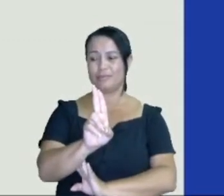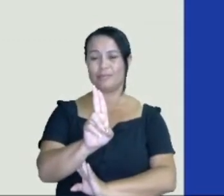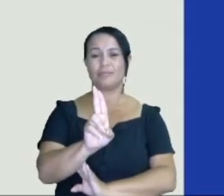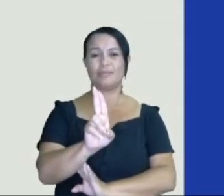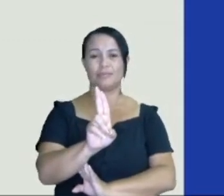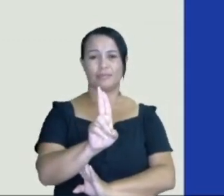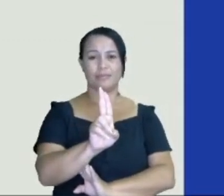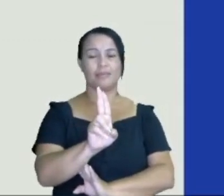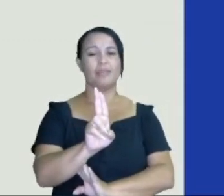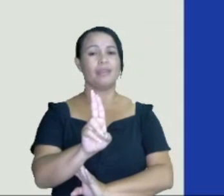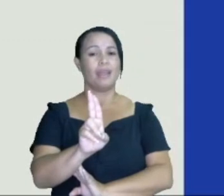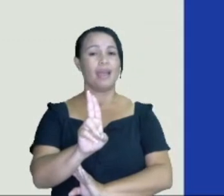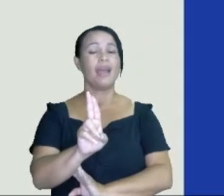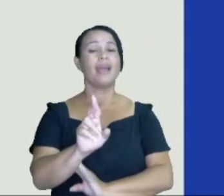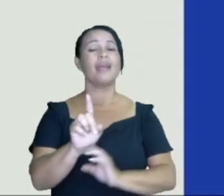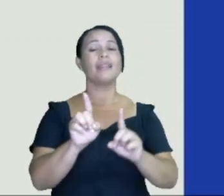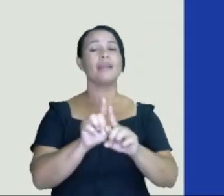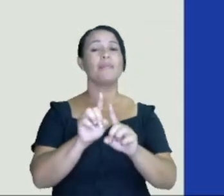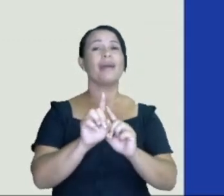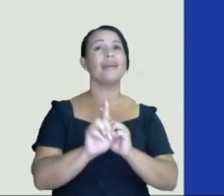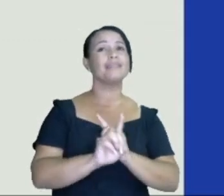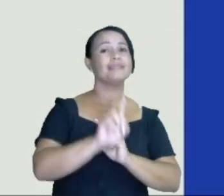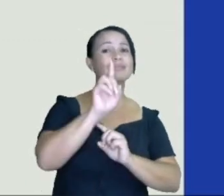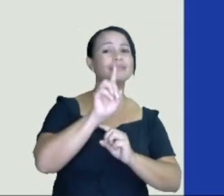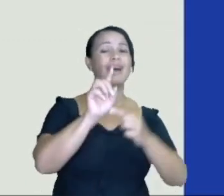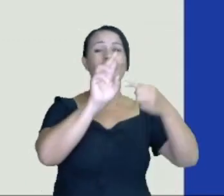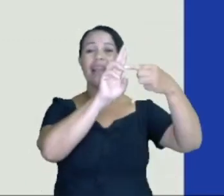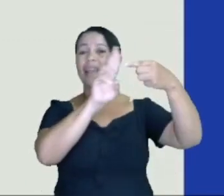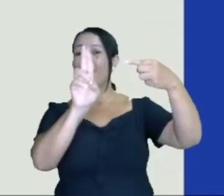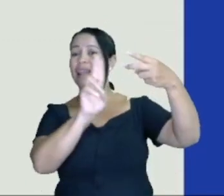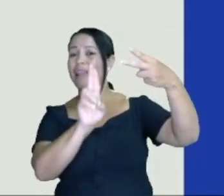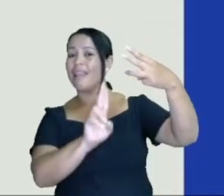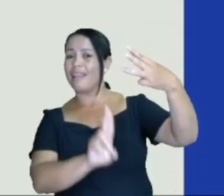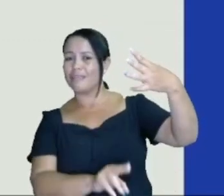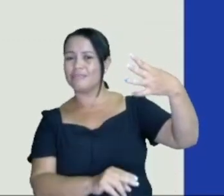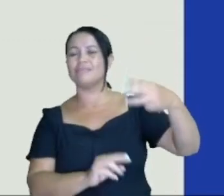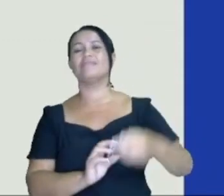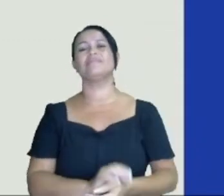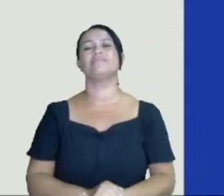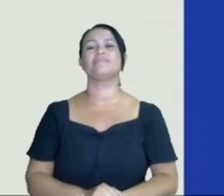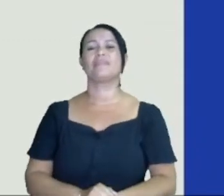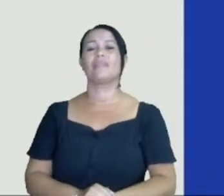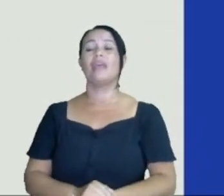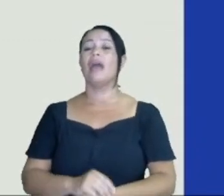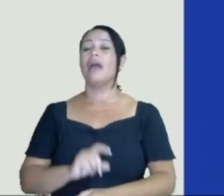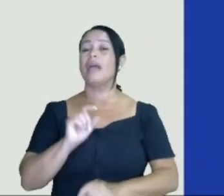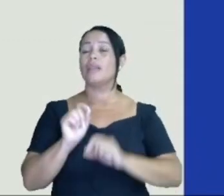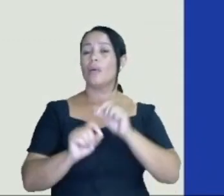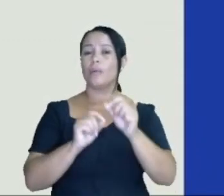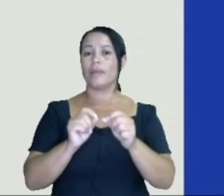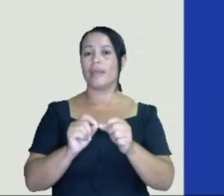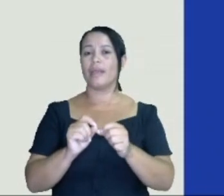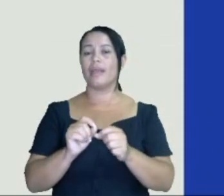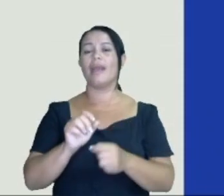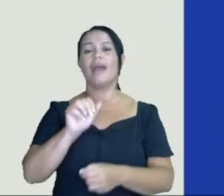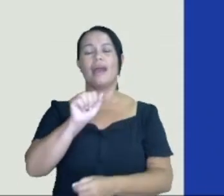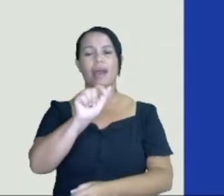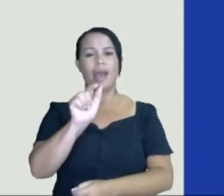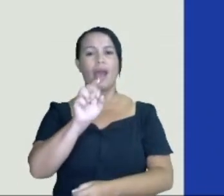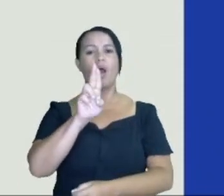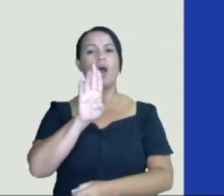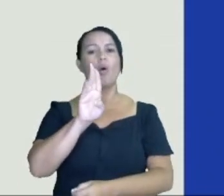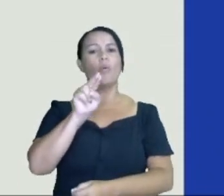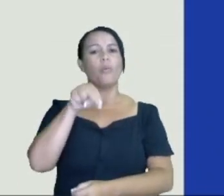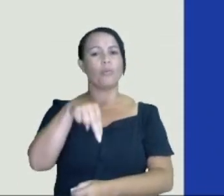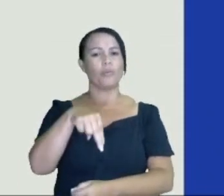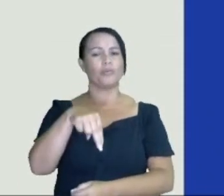M, e tá dentro daquela palavrinha lá do professor Noslen, rimum som chão. Ou seja, ao acentua-se